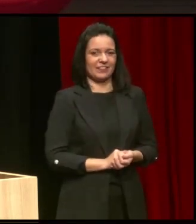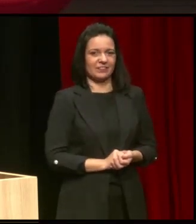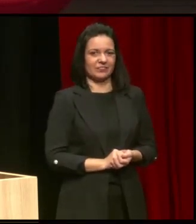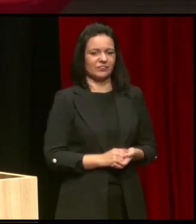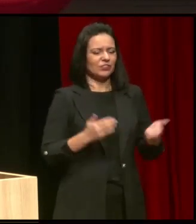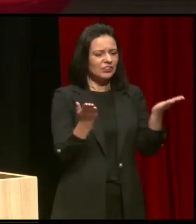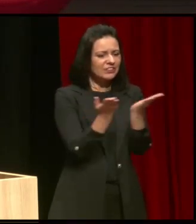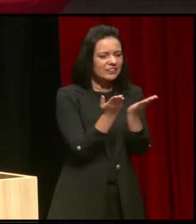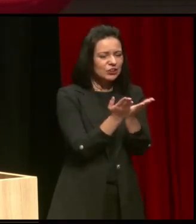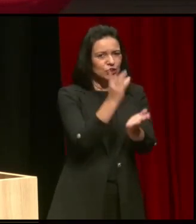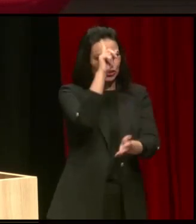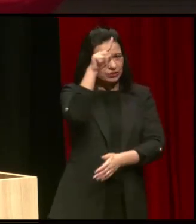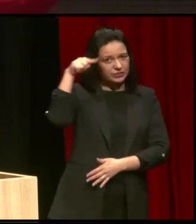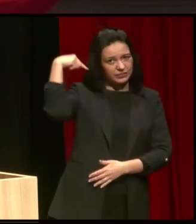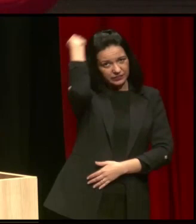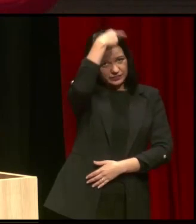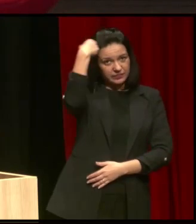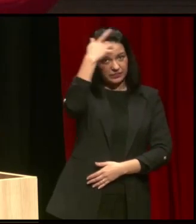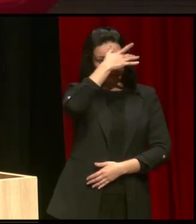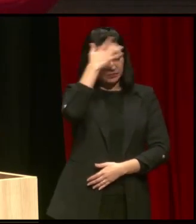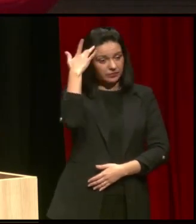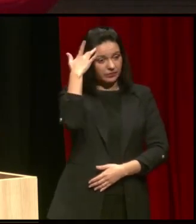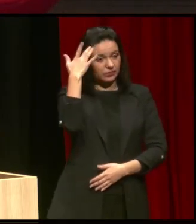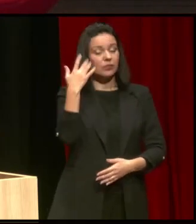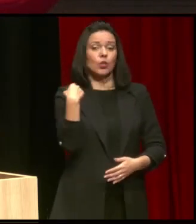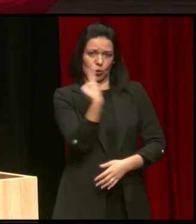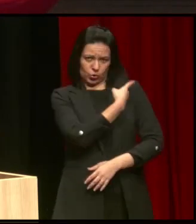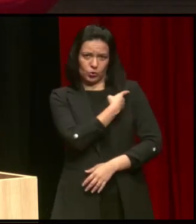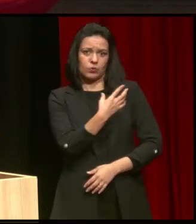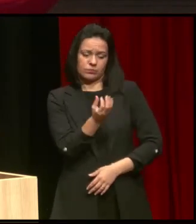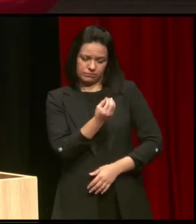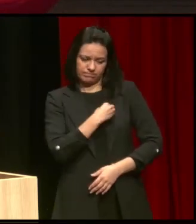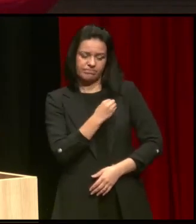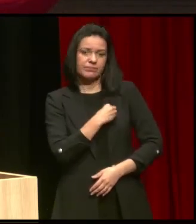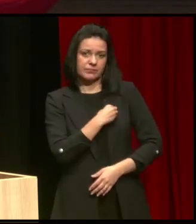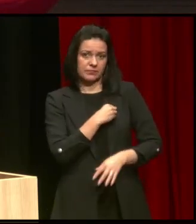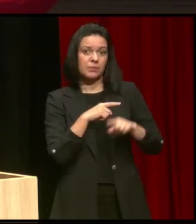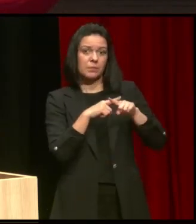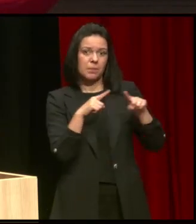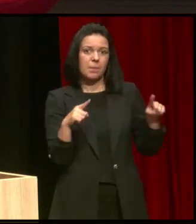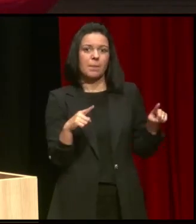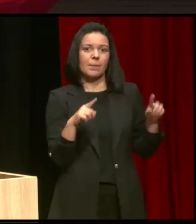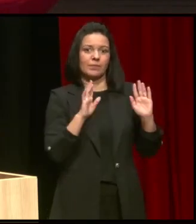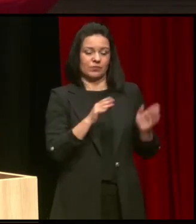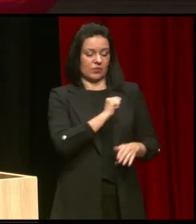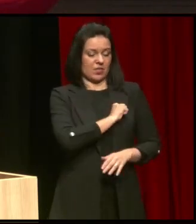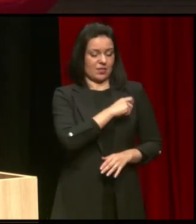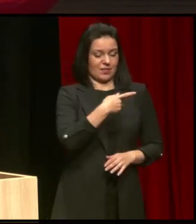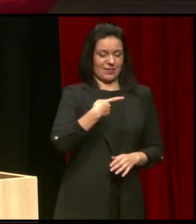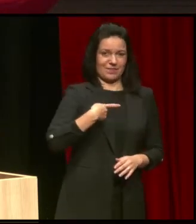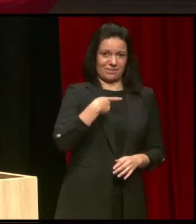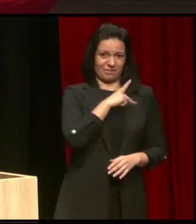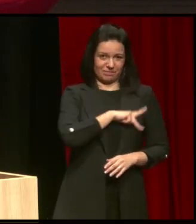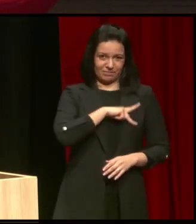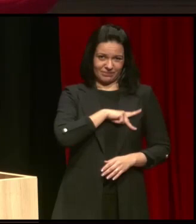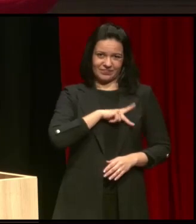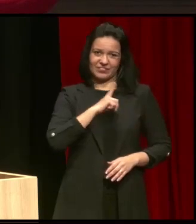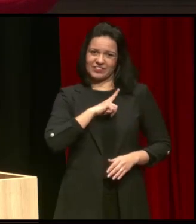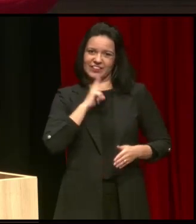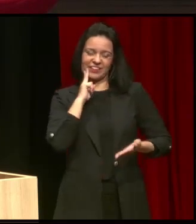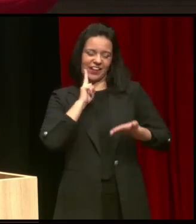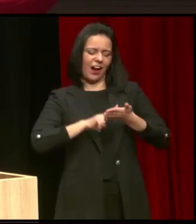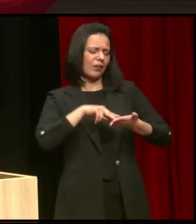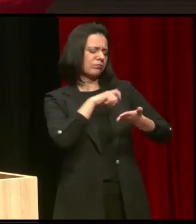que somos nós, porque nós somos santos e pecadores, vocês sabem disso, né? O apóstolo Paulo escreve as várias cartas aos Gálatas, então ele fala